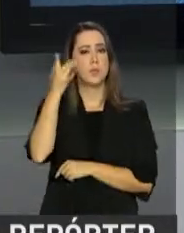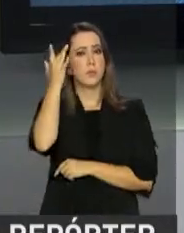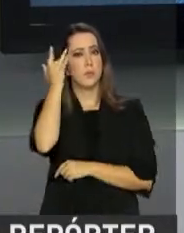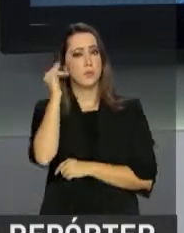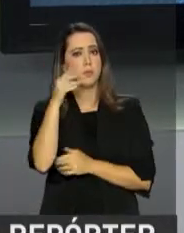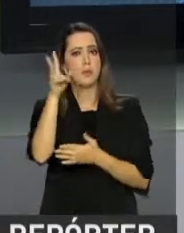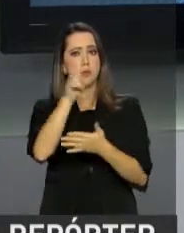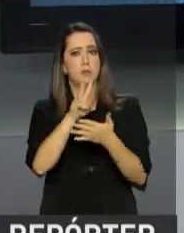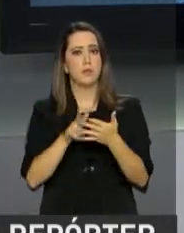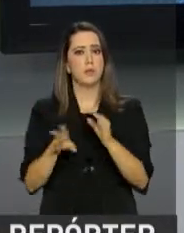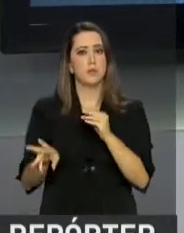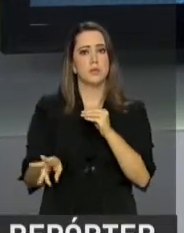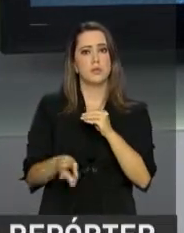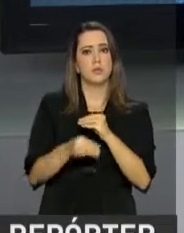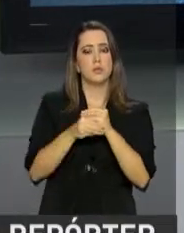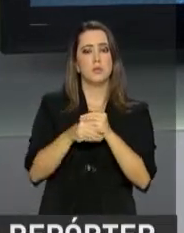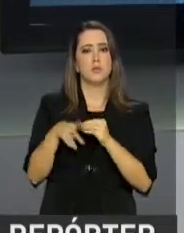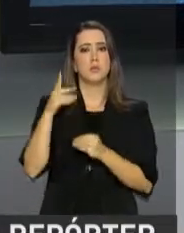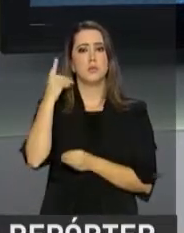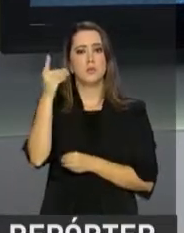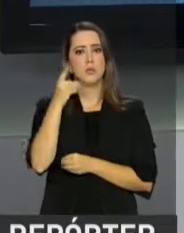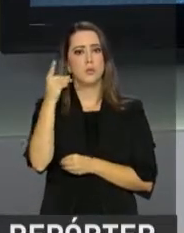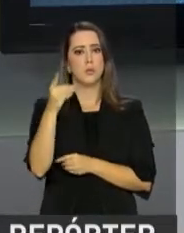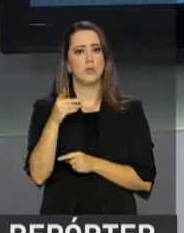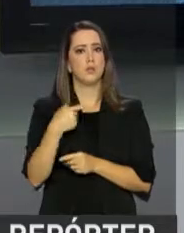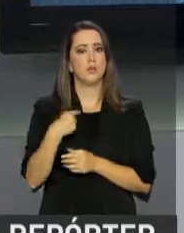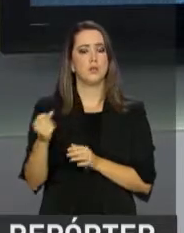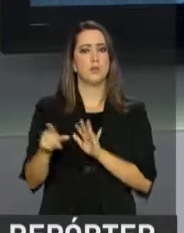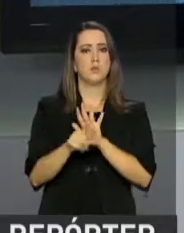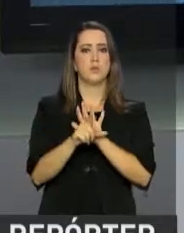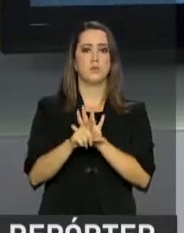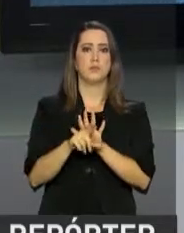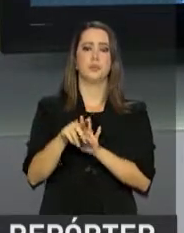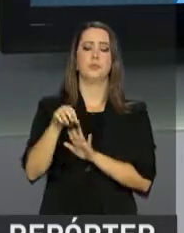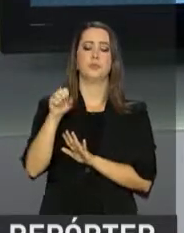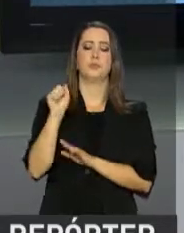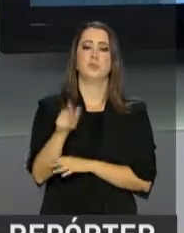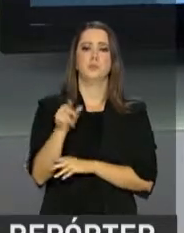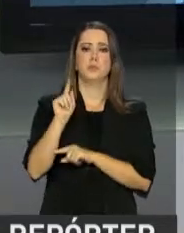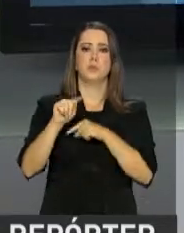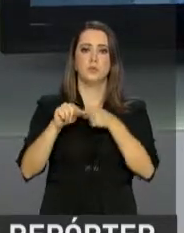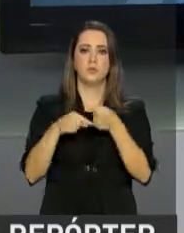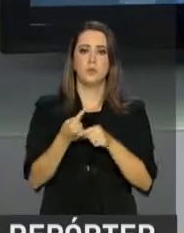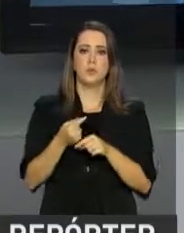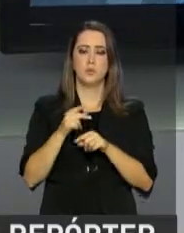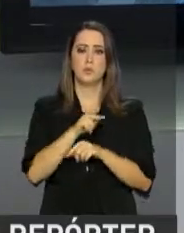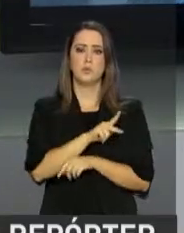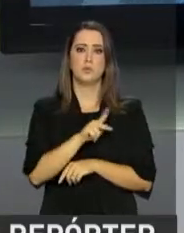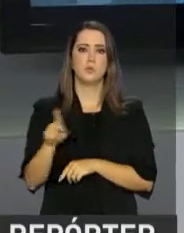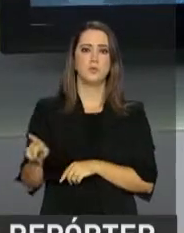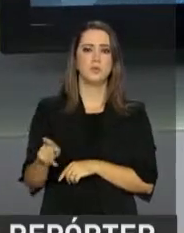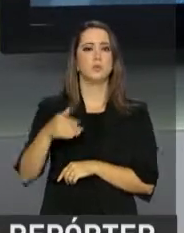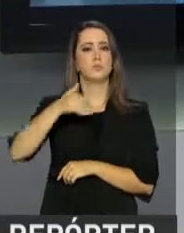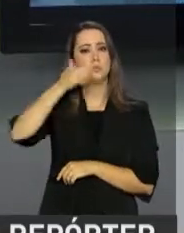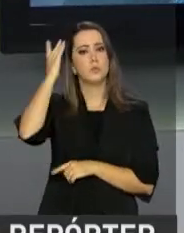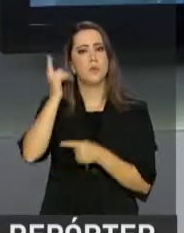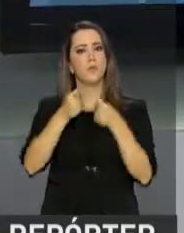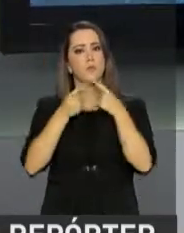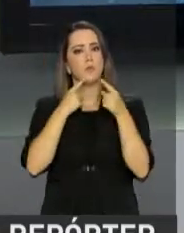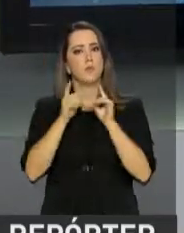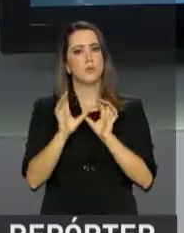a leitura da emenda do deputado Arthur Maia sobre a reforma da Previdência. Somente depois disso, o presidente Michel Temer vai